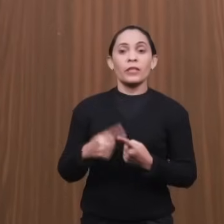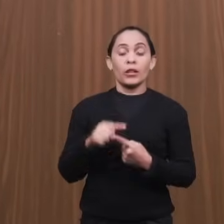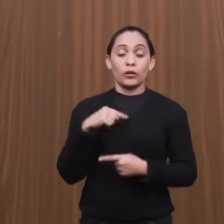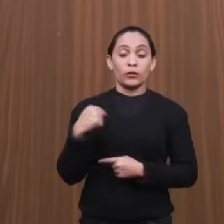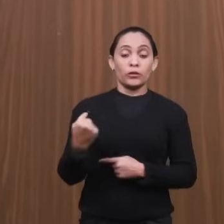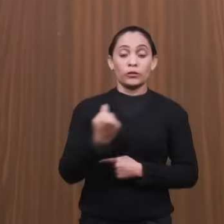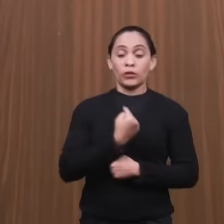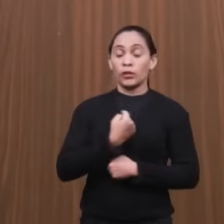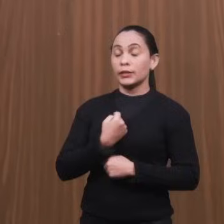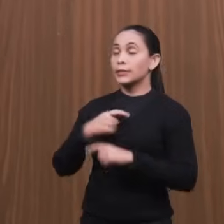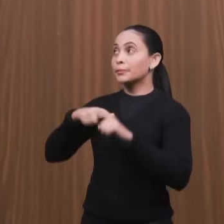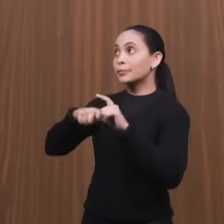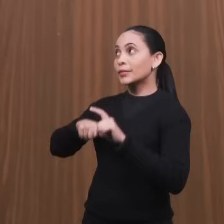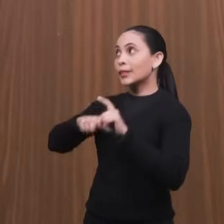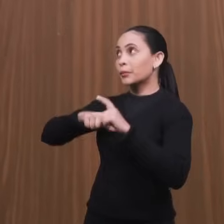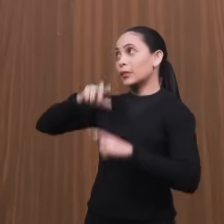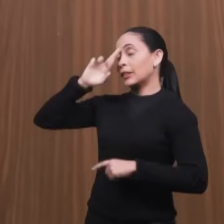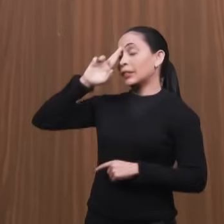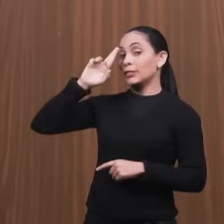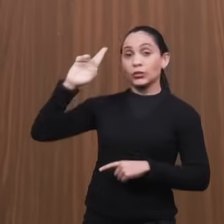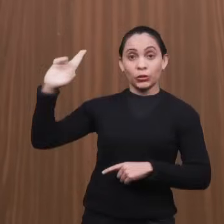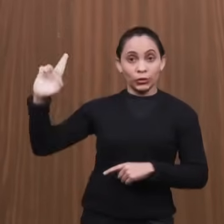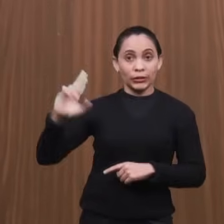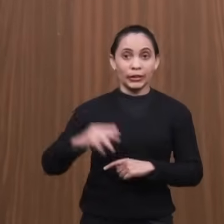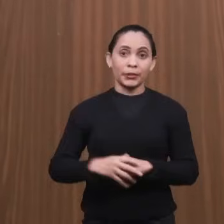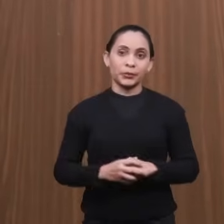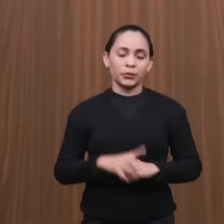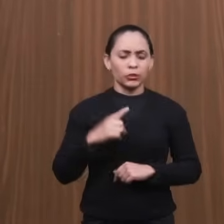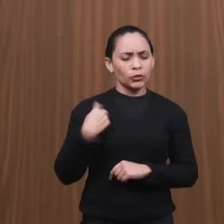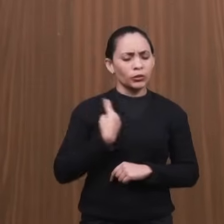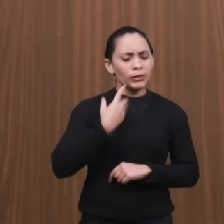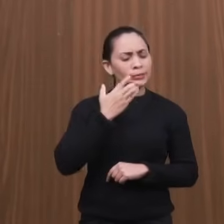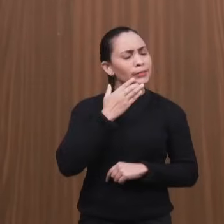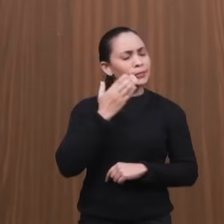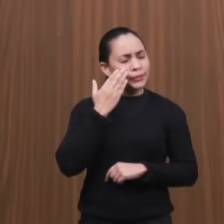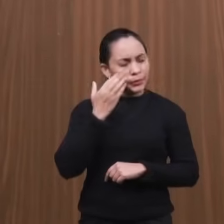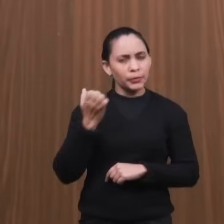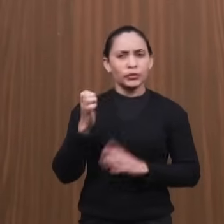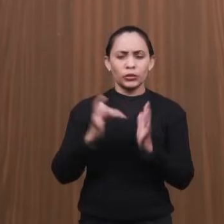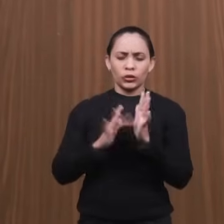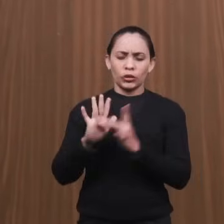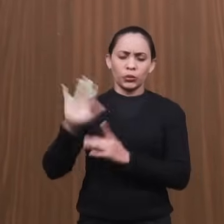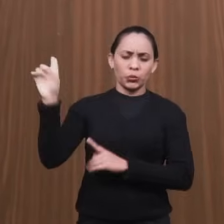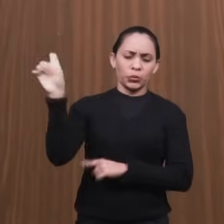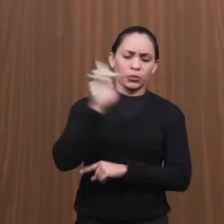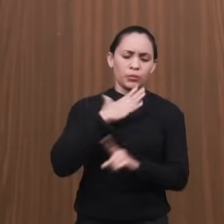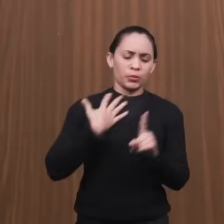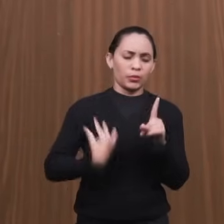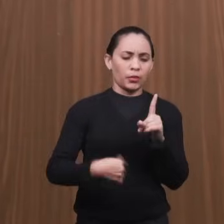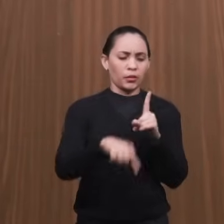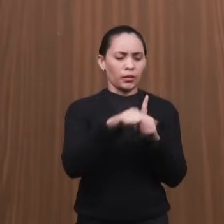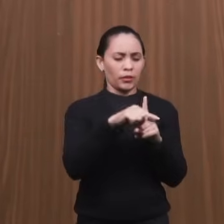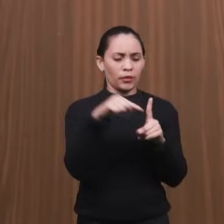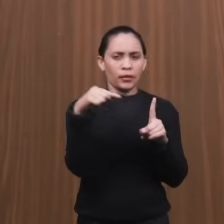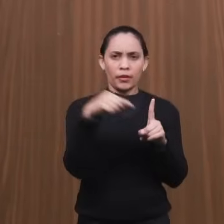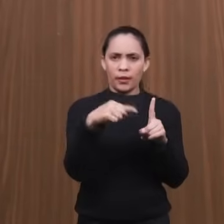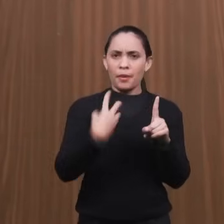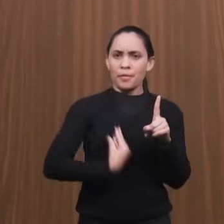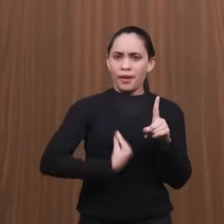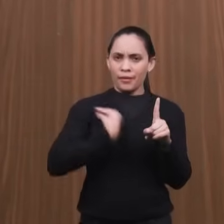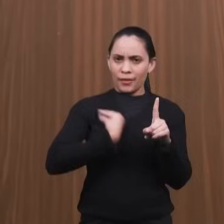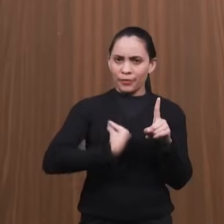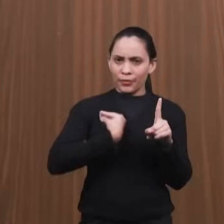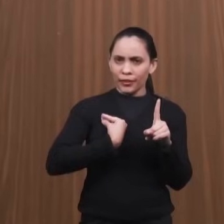a nossa vida na dependência dele. Porque reconhecemos o sacrifício de Jesus para nos dar vida.